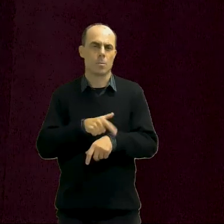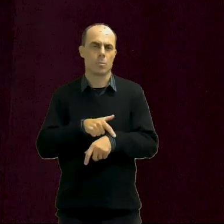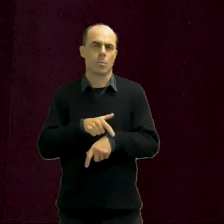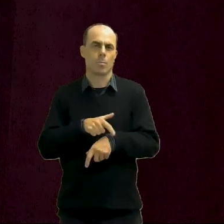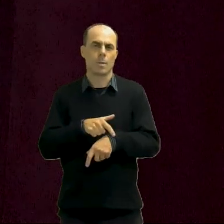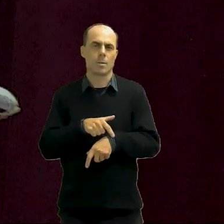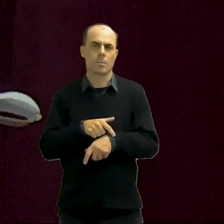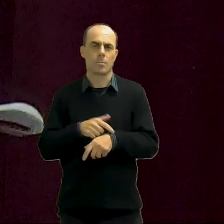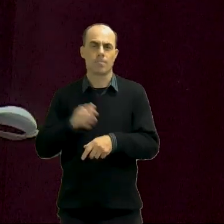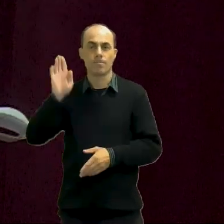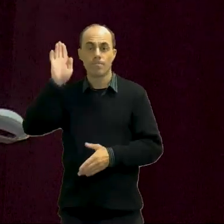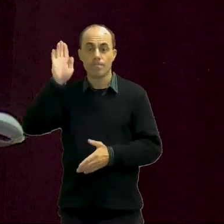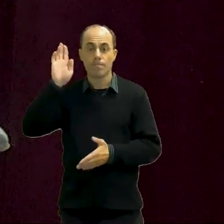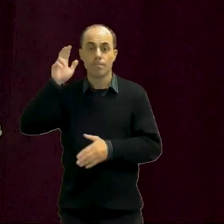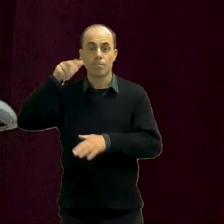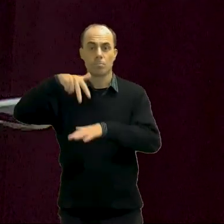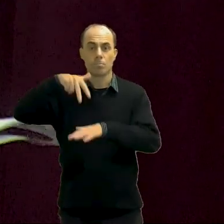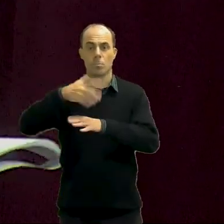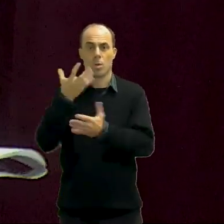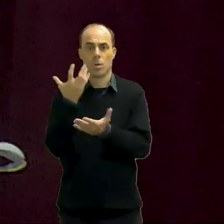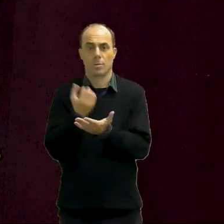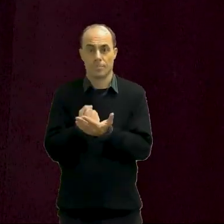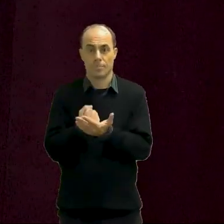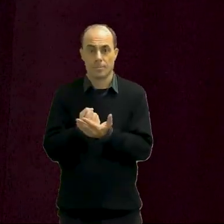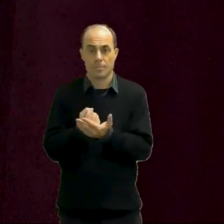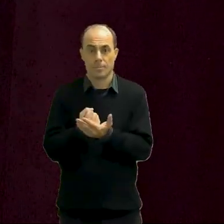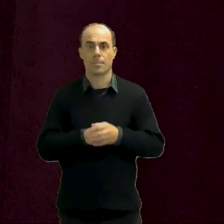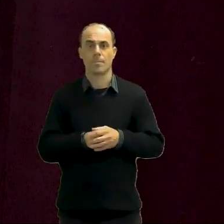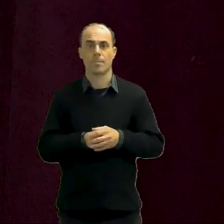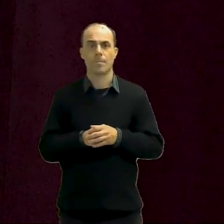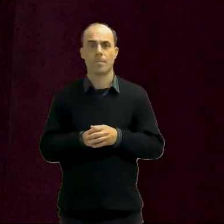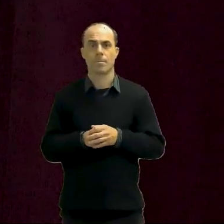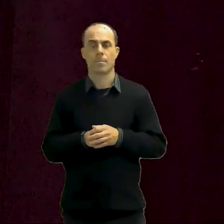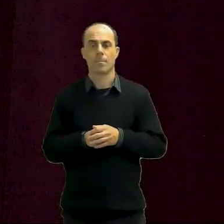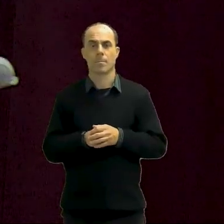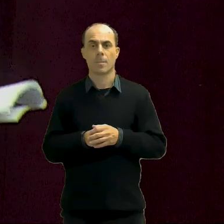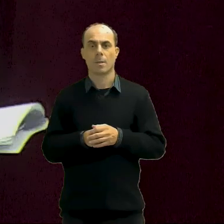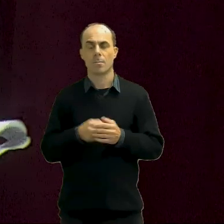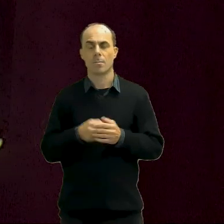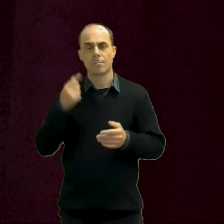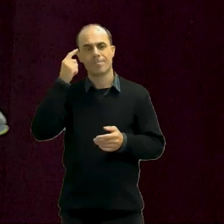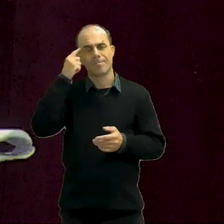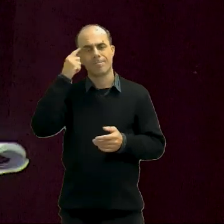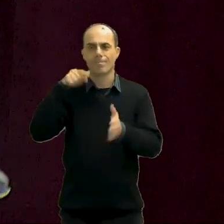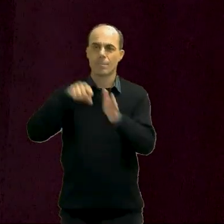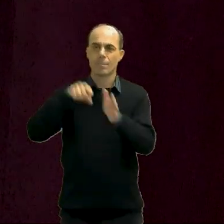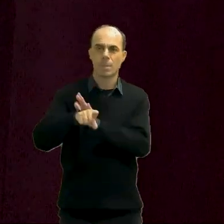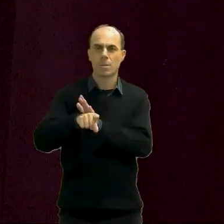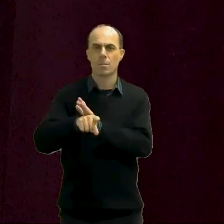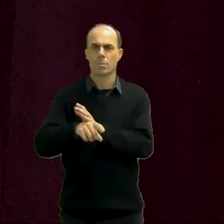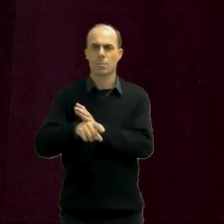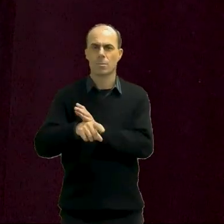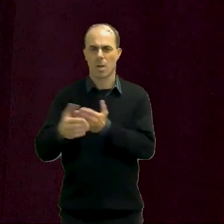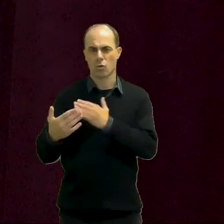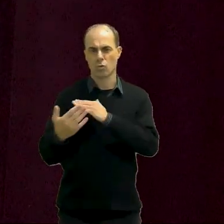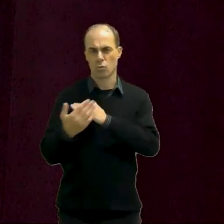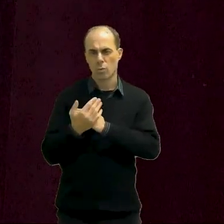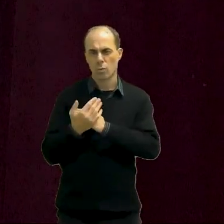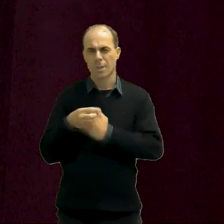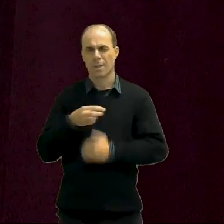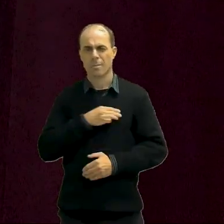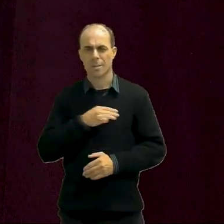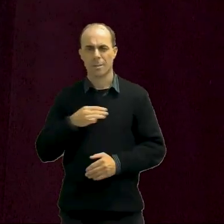candidatura o o isso ajuda ou ou não a a o trabalho do Ministério Público